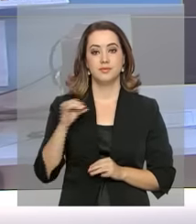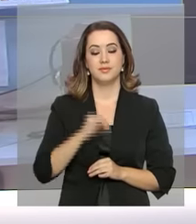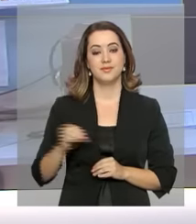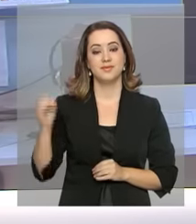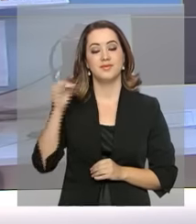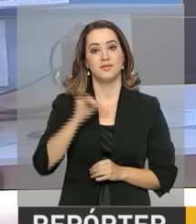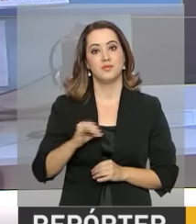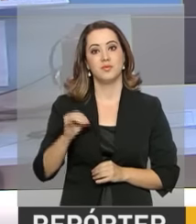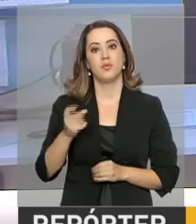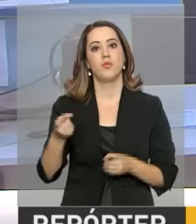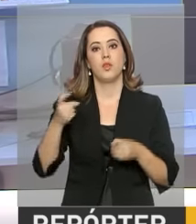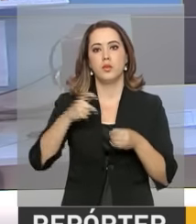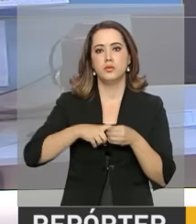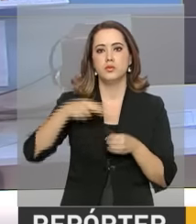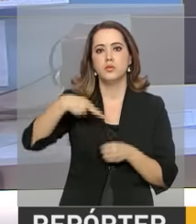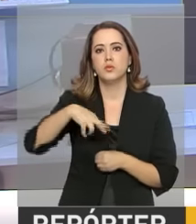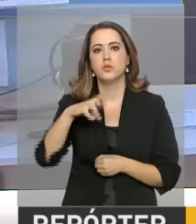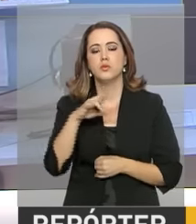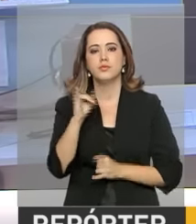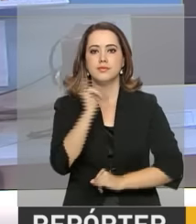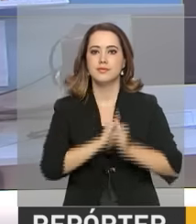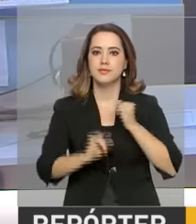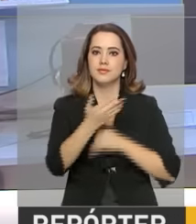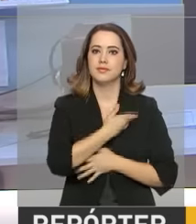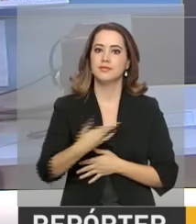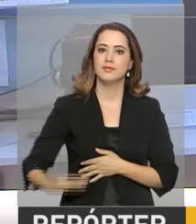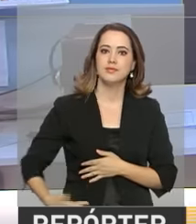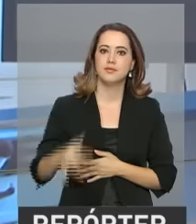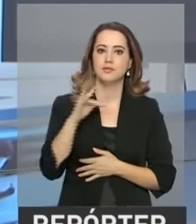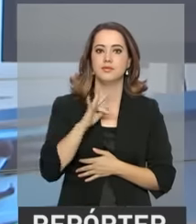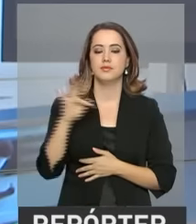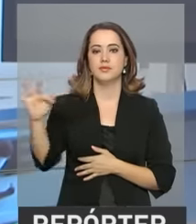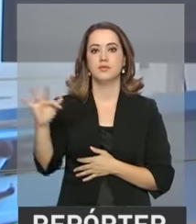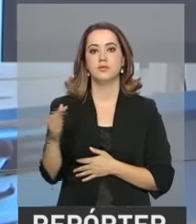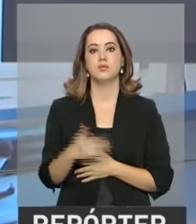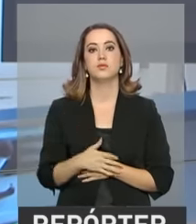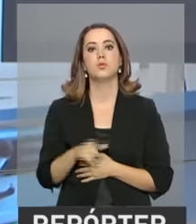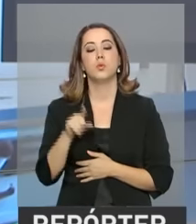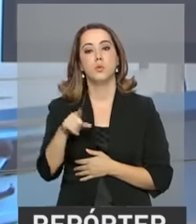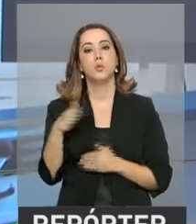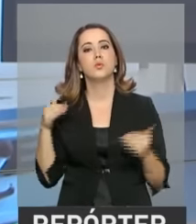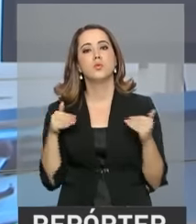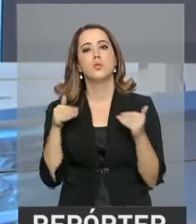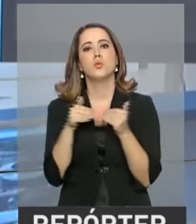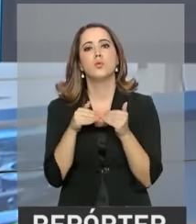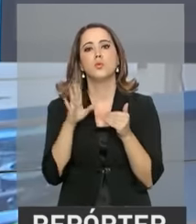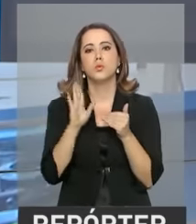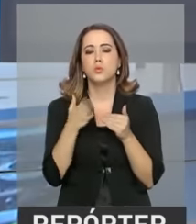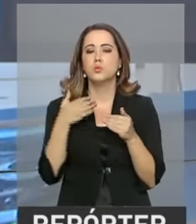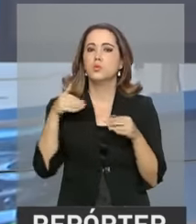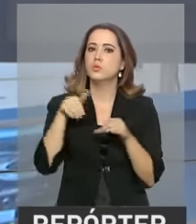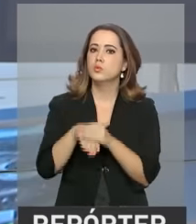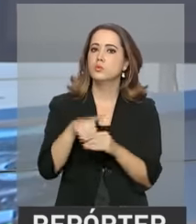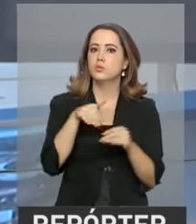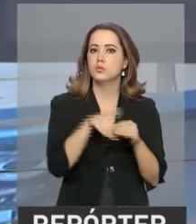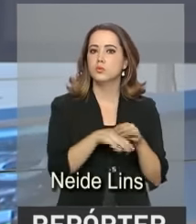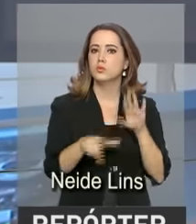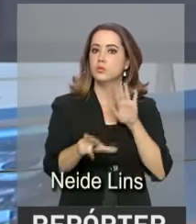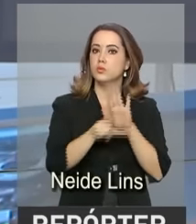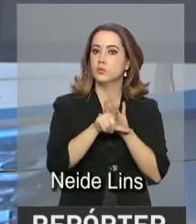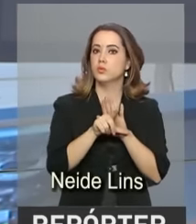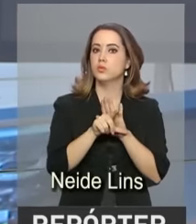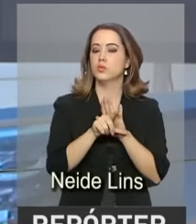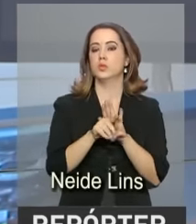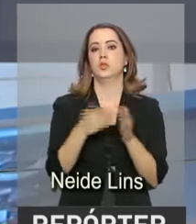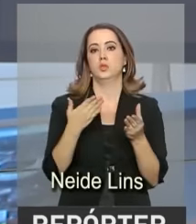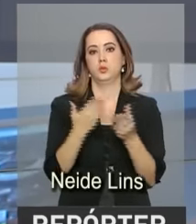Olá, voltamos com o repórter NBR e as notícias do governo federal. Foi fechado acordo para a votação do projeto de lei que trata